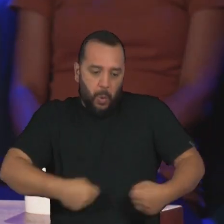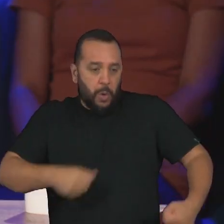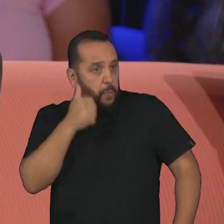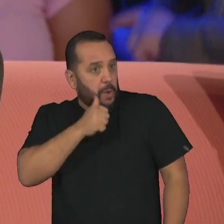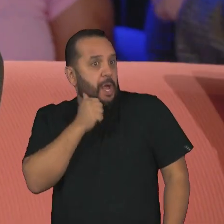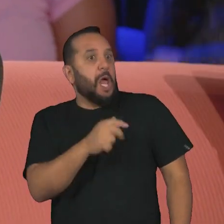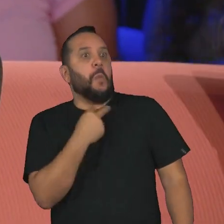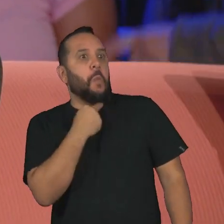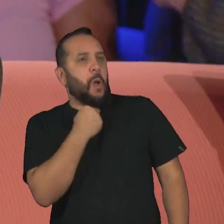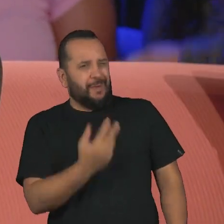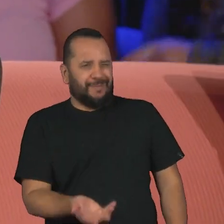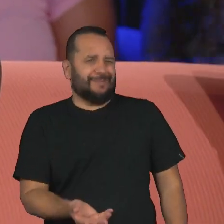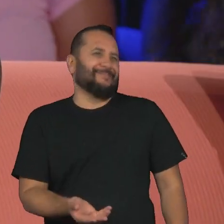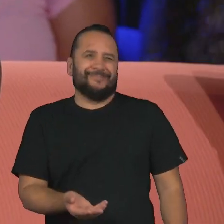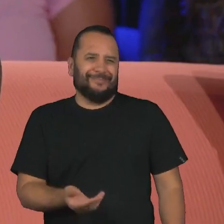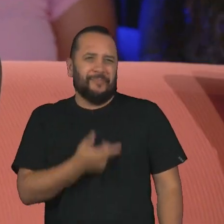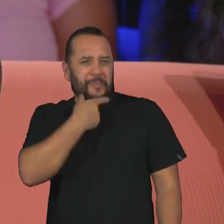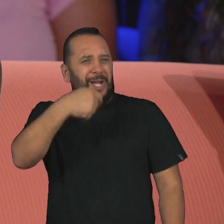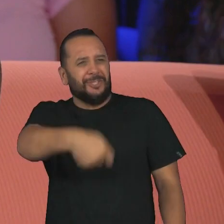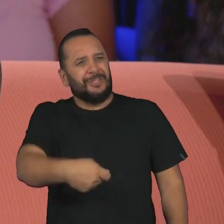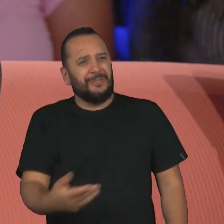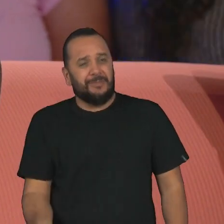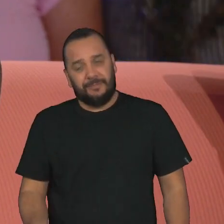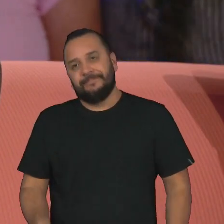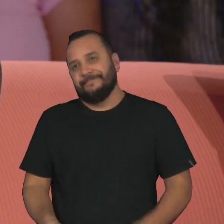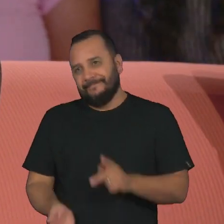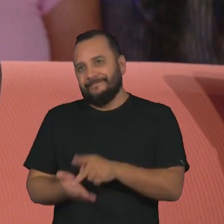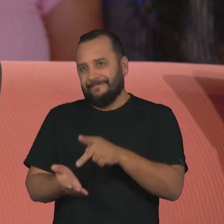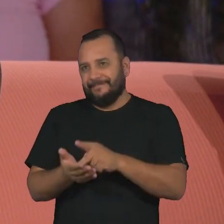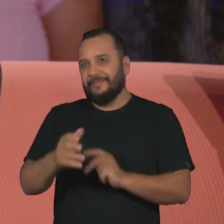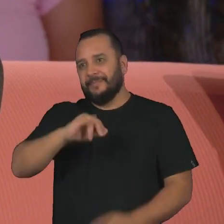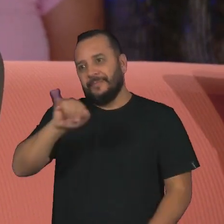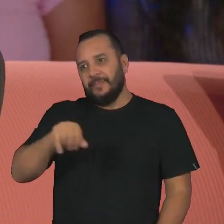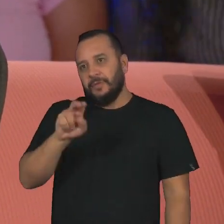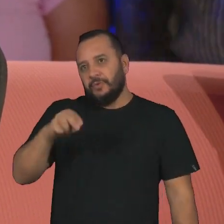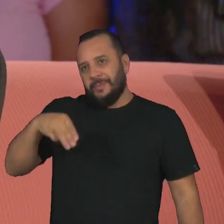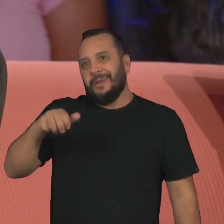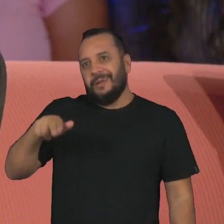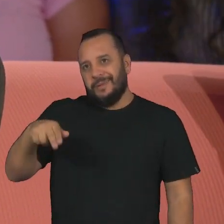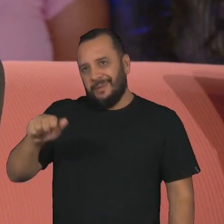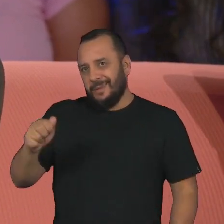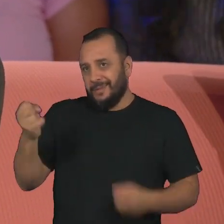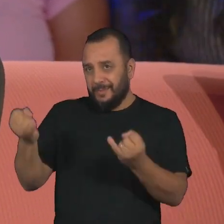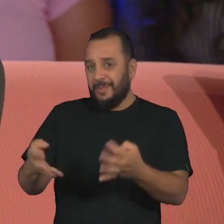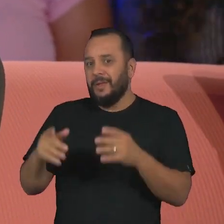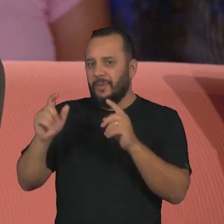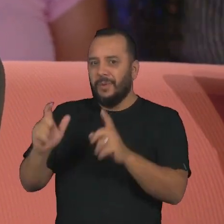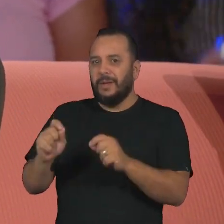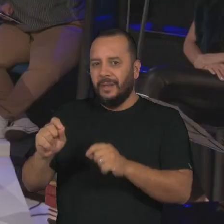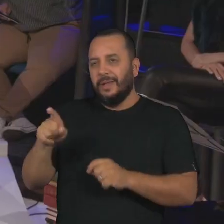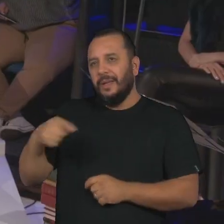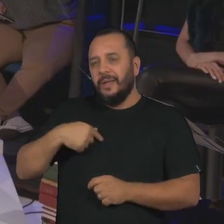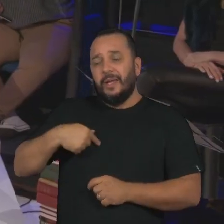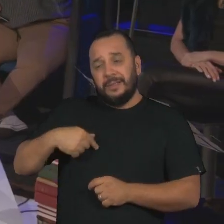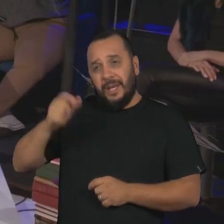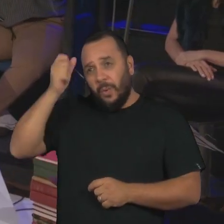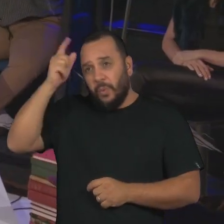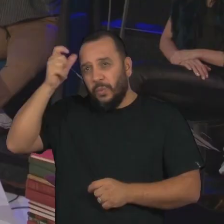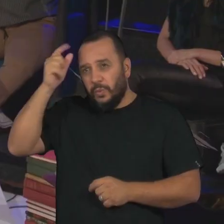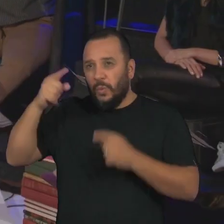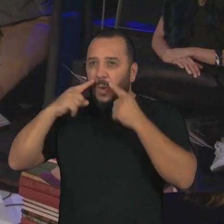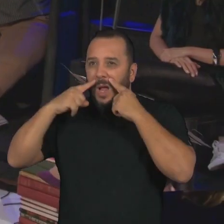uma coisa interessante que a Jumana traz, que eu acho que assim, você se libertar dessa cultura patriarcal é